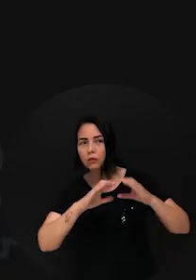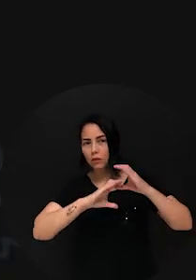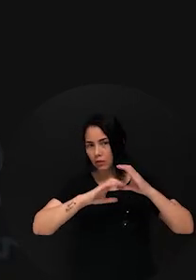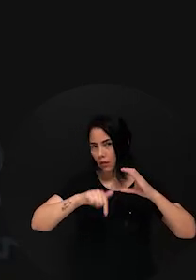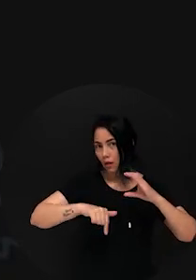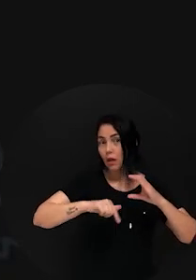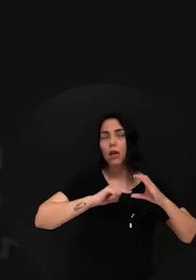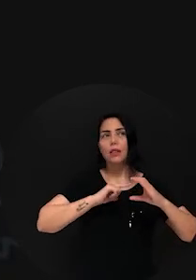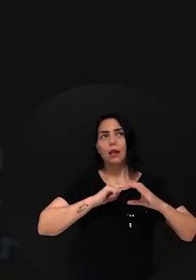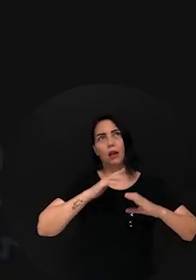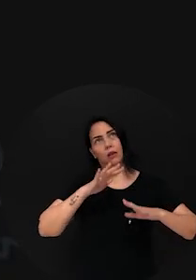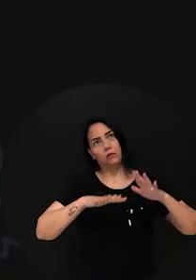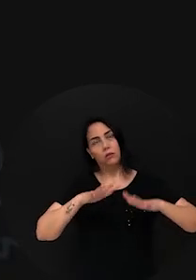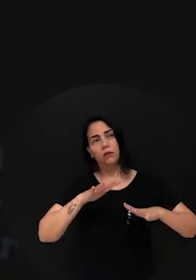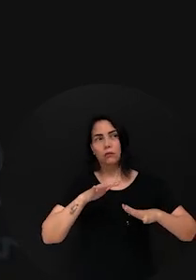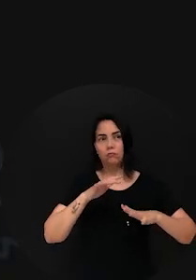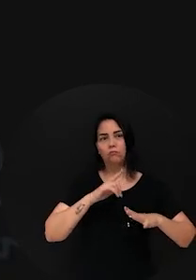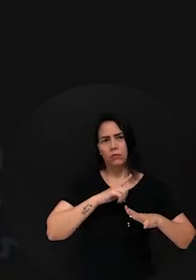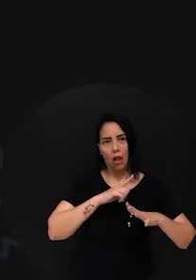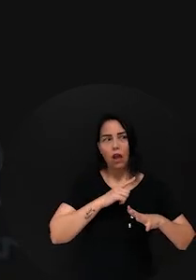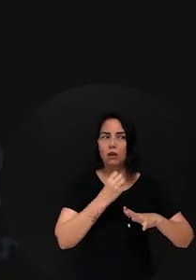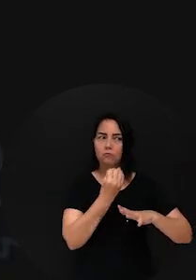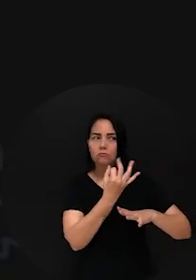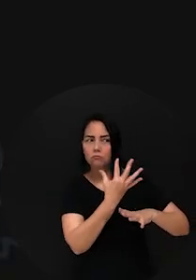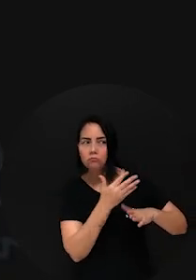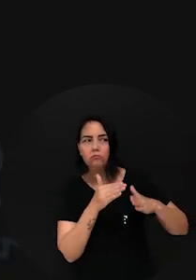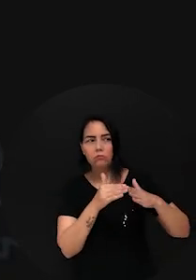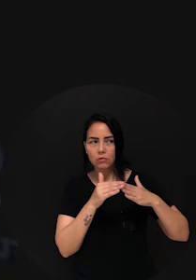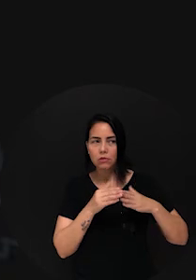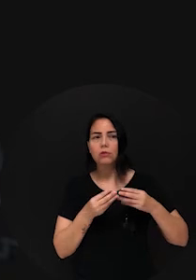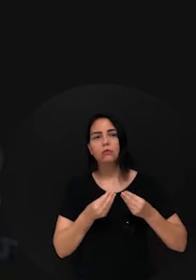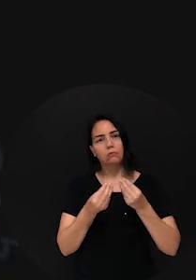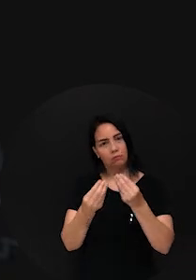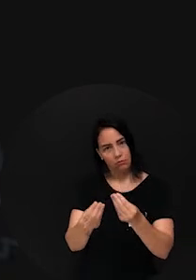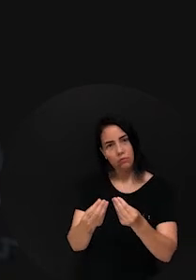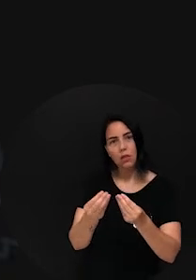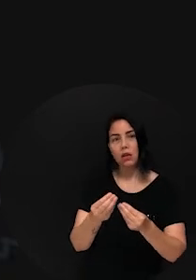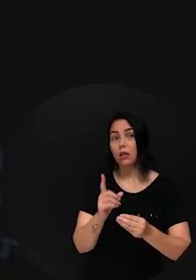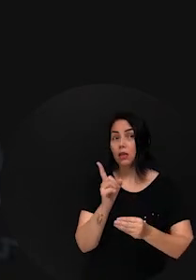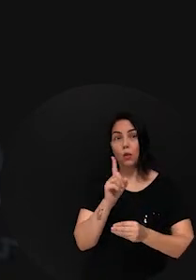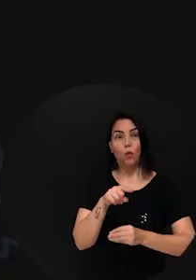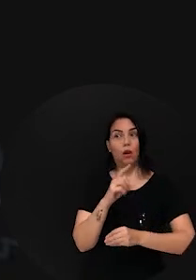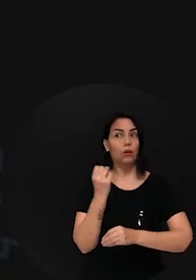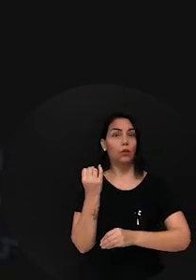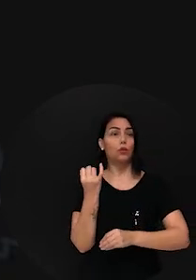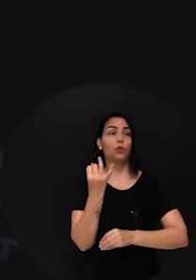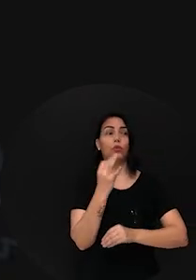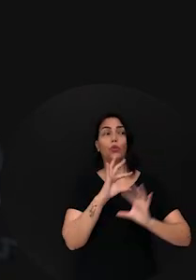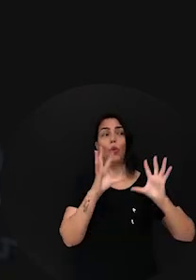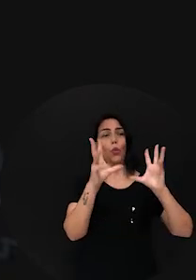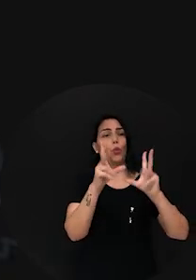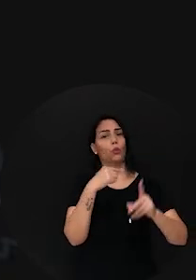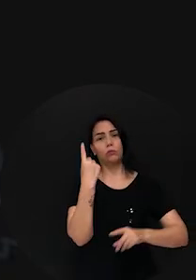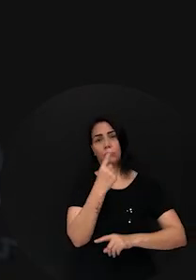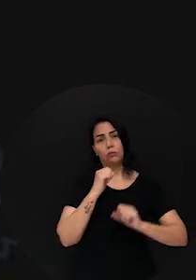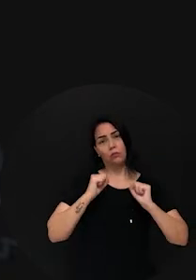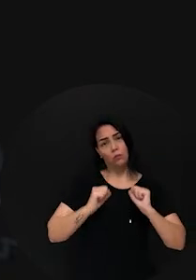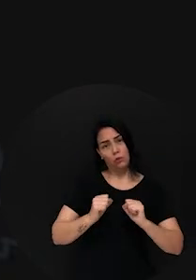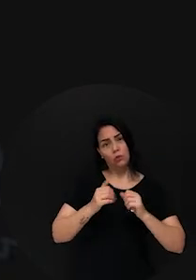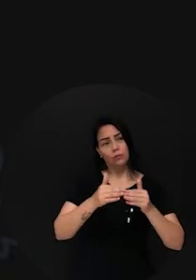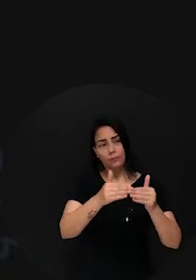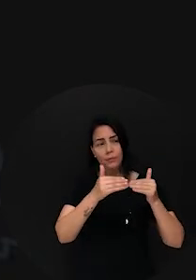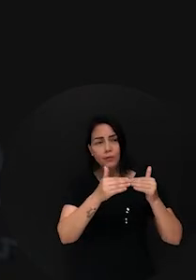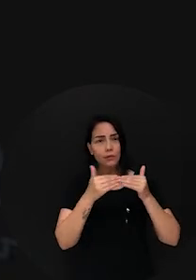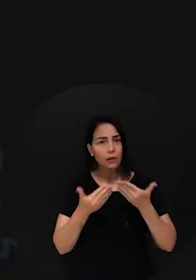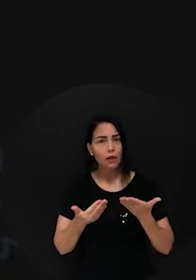gente tem. Então, a gente tem alguns instrumentos para empréstimo, né? E não são todos que a gente vai poder sanar para todo mundo,